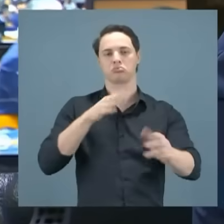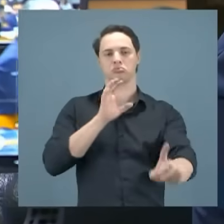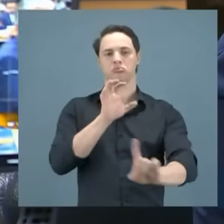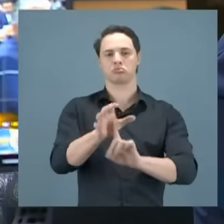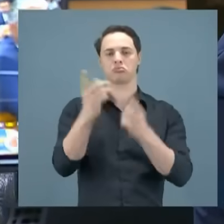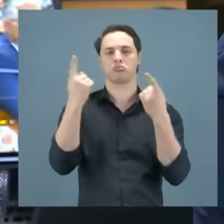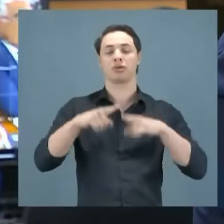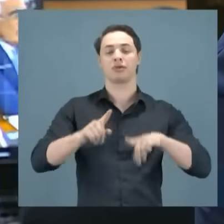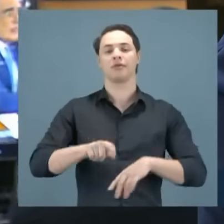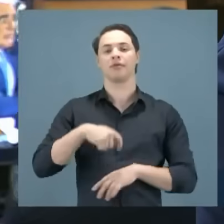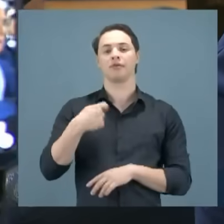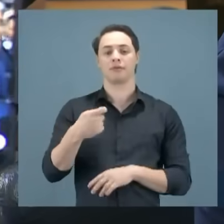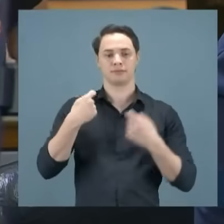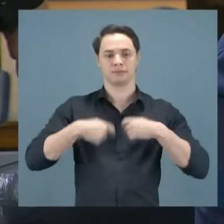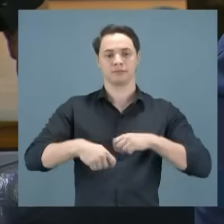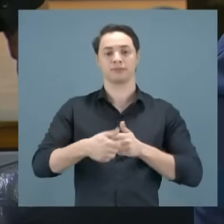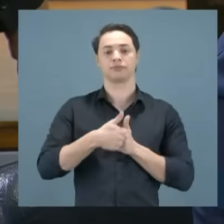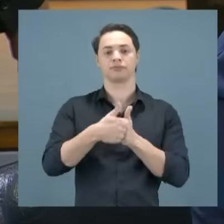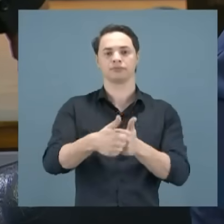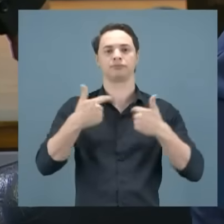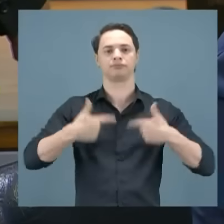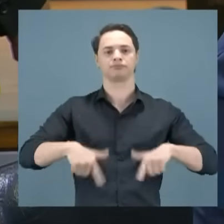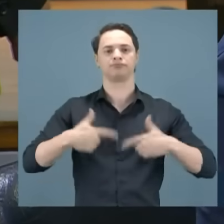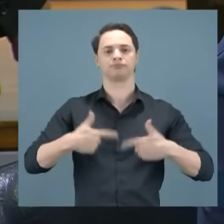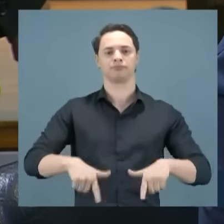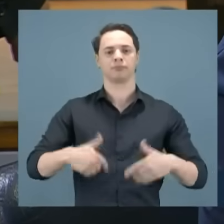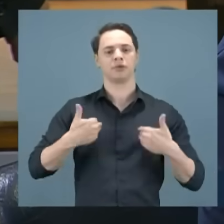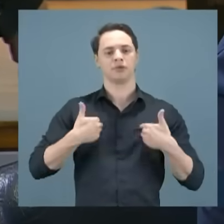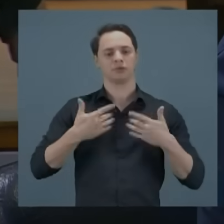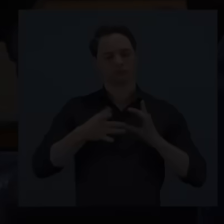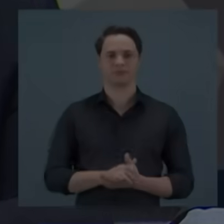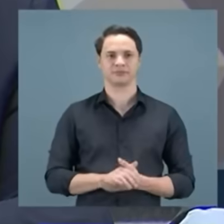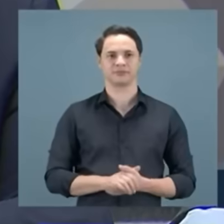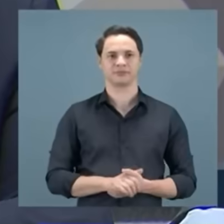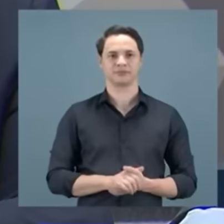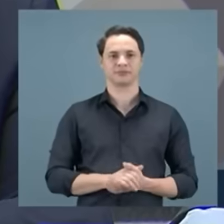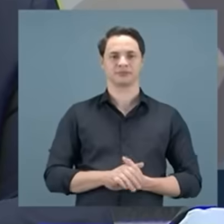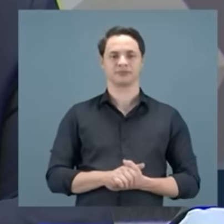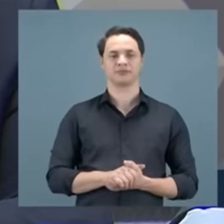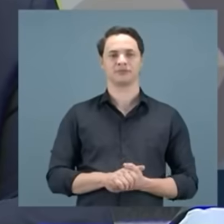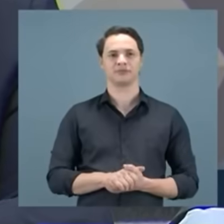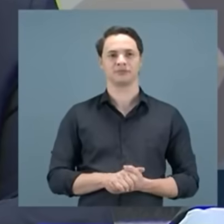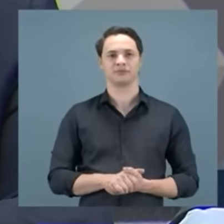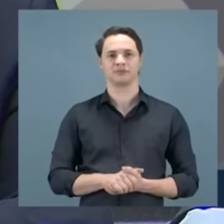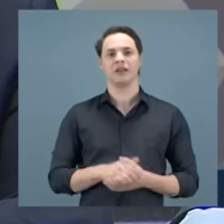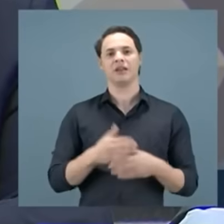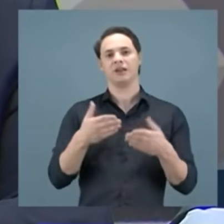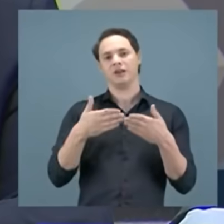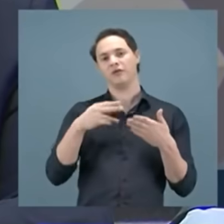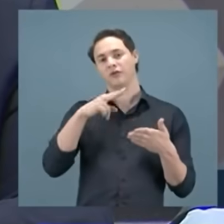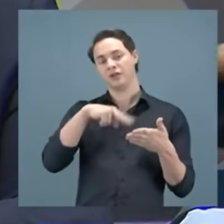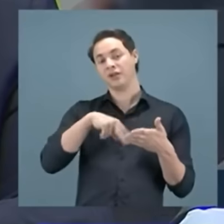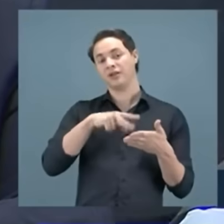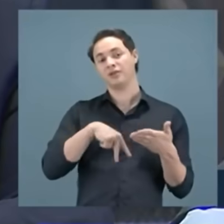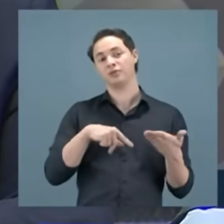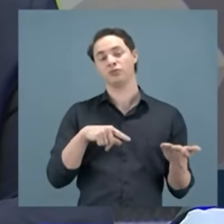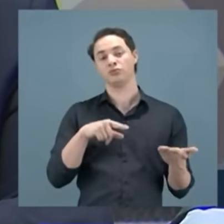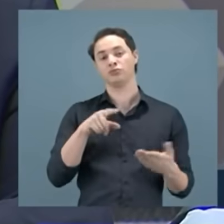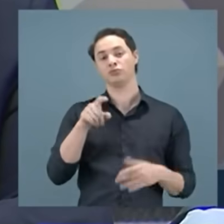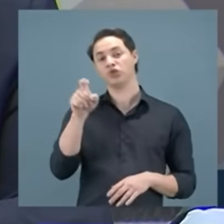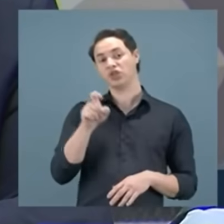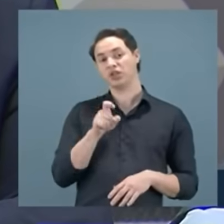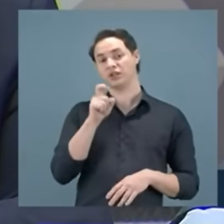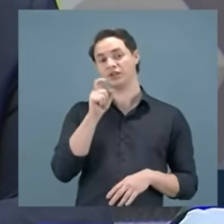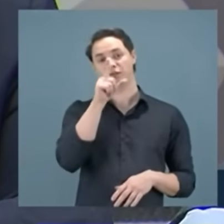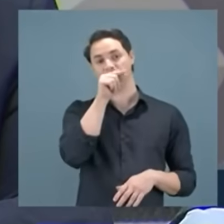gente precisa cumprir esse trabalho e eu estou à sua disposição a partir de agora. Permitam ler um tweet.